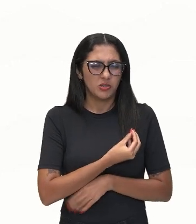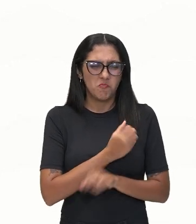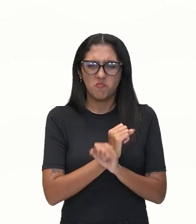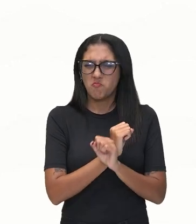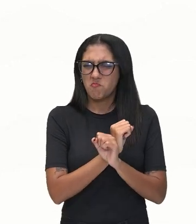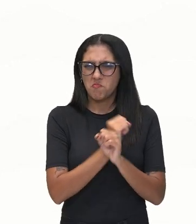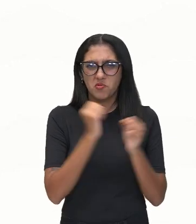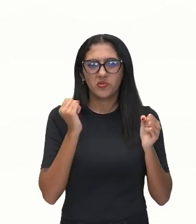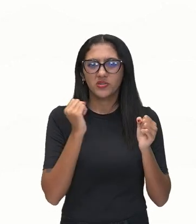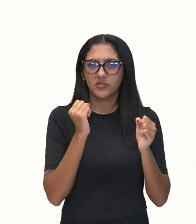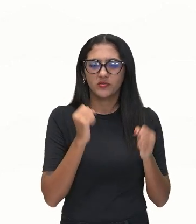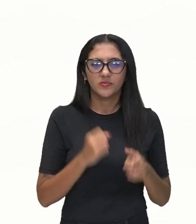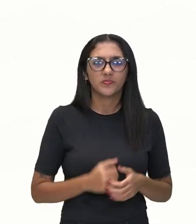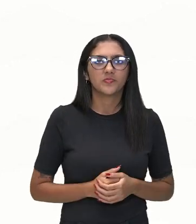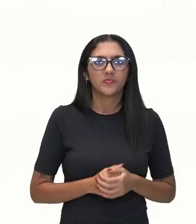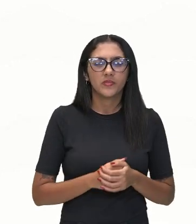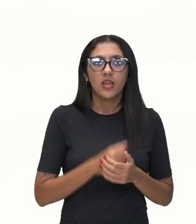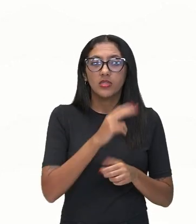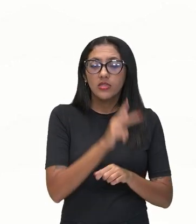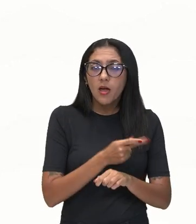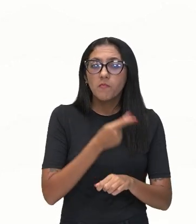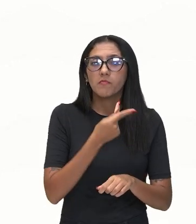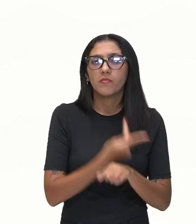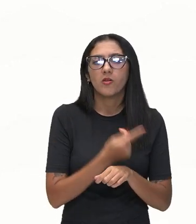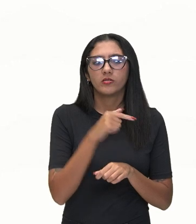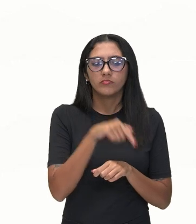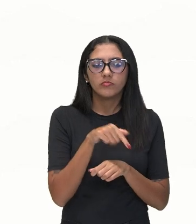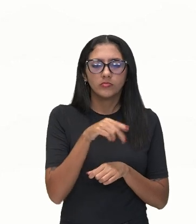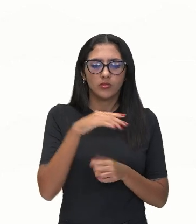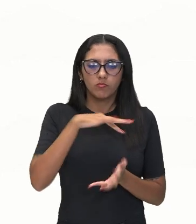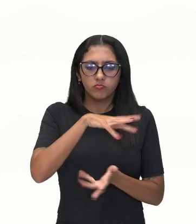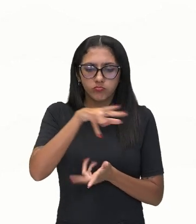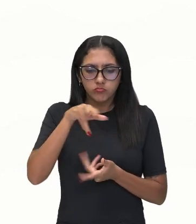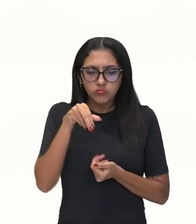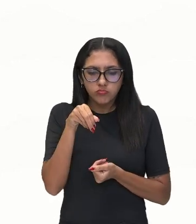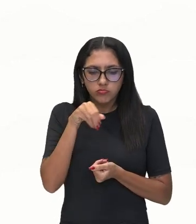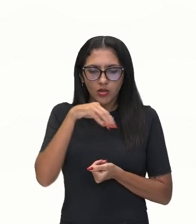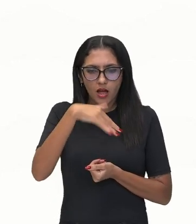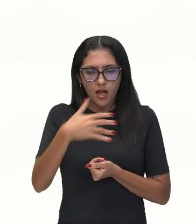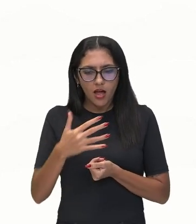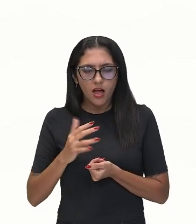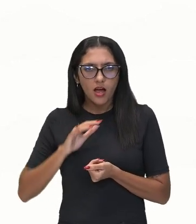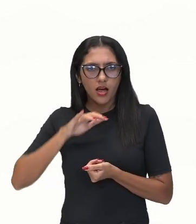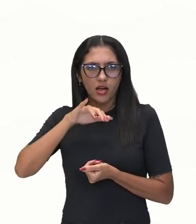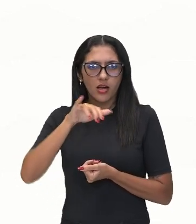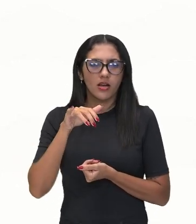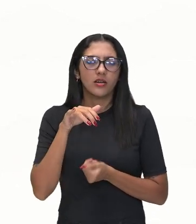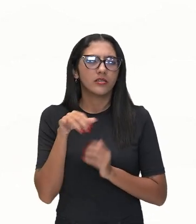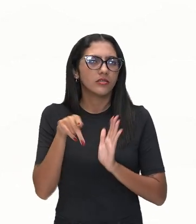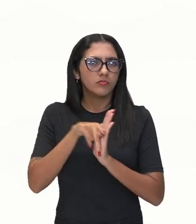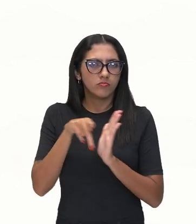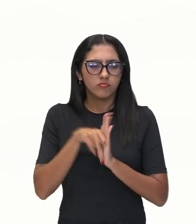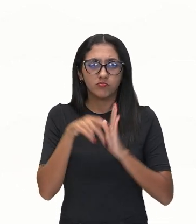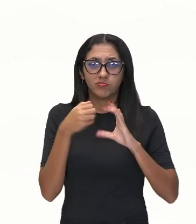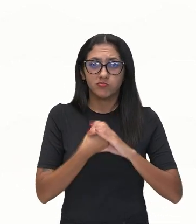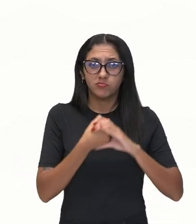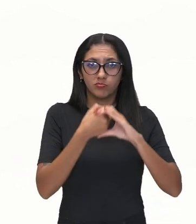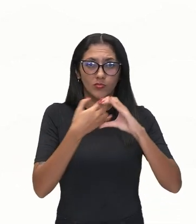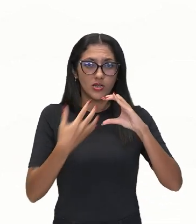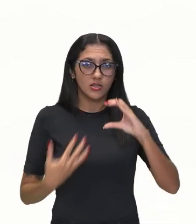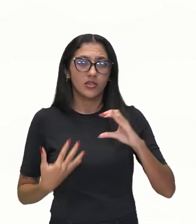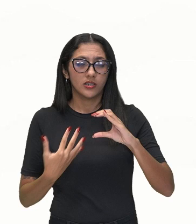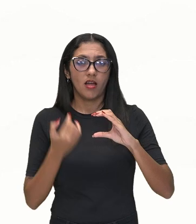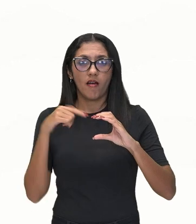que, a partir dali, essa crosta terrestre, as características da Terra, né,